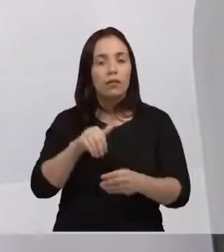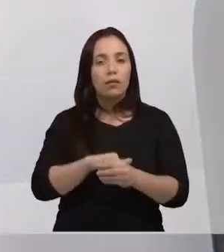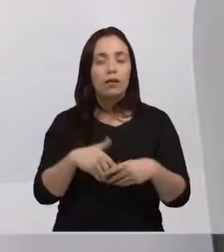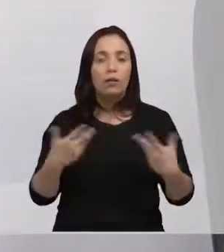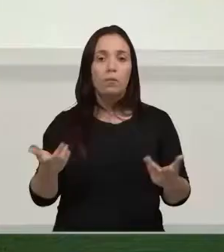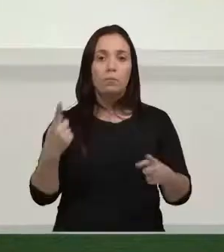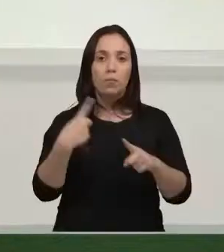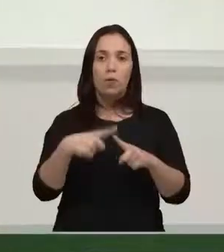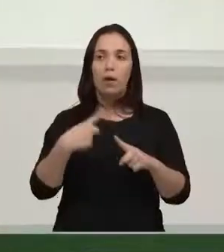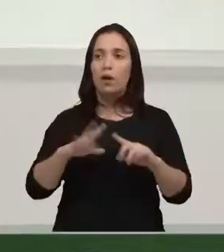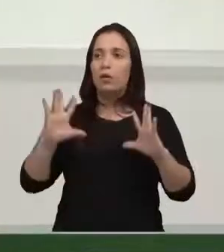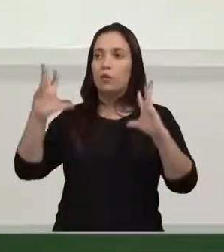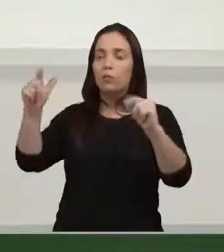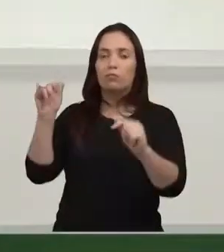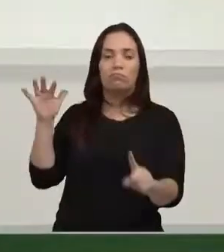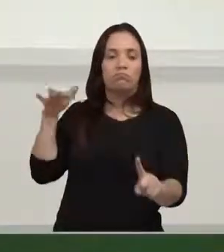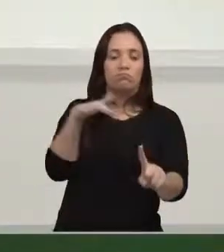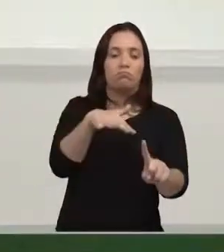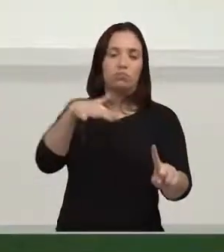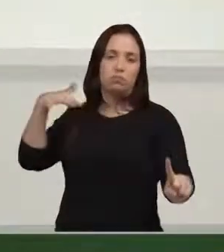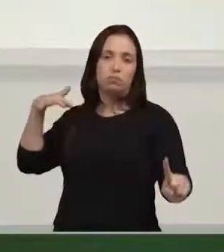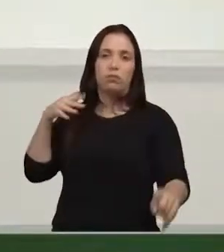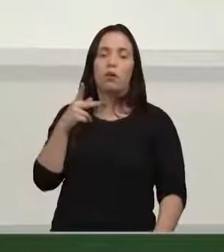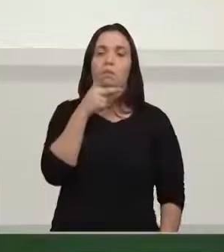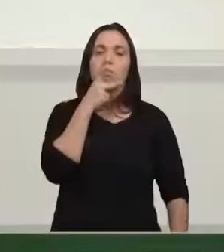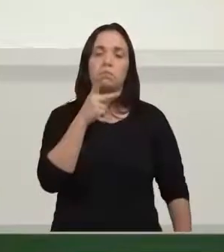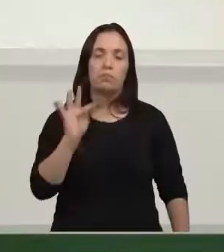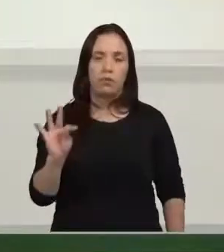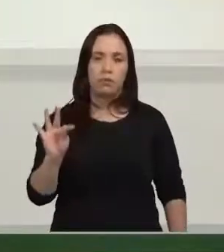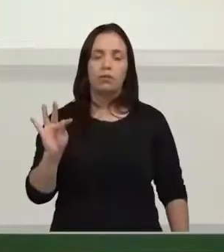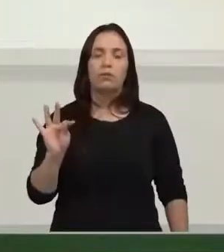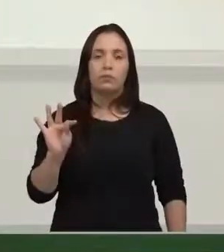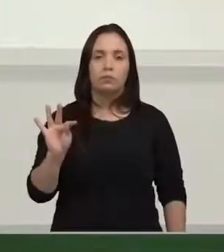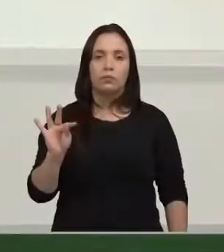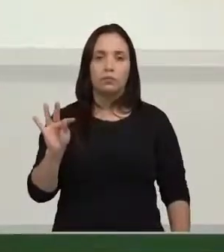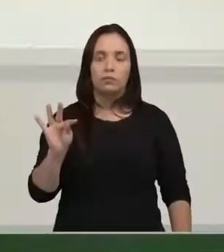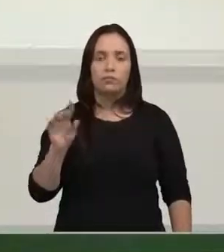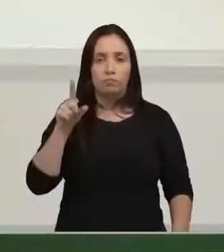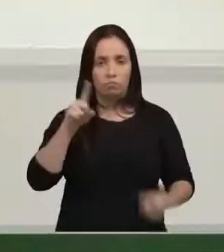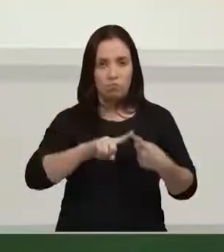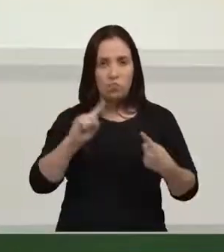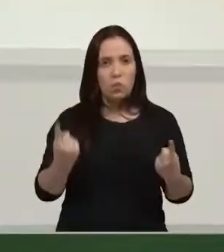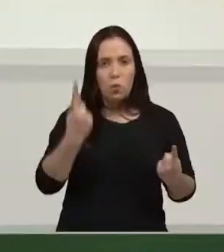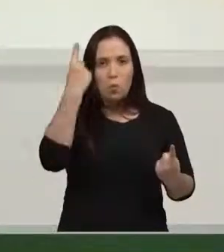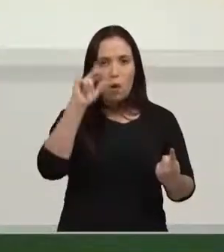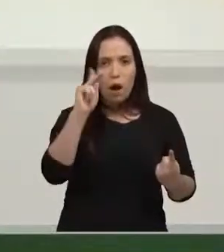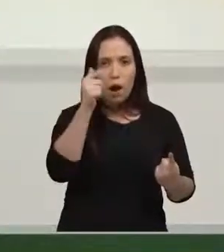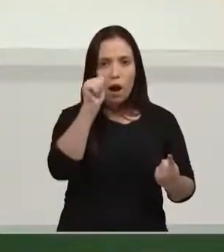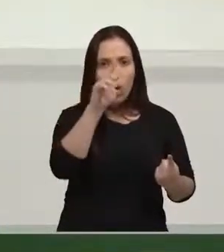maior do que eles esperavam. Sem dúvida, sem E dúvida. não só, não estamos falando só do Haddad não, porque